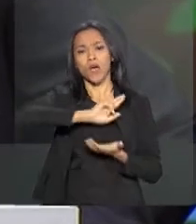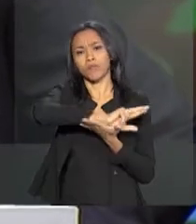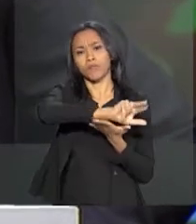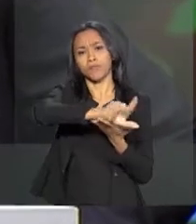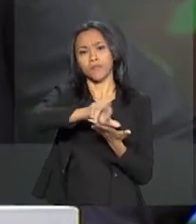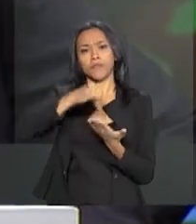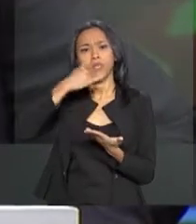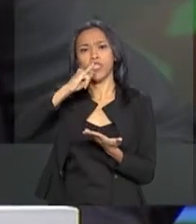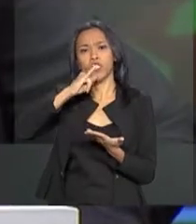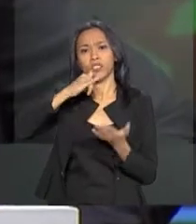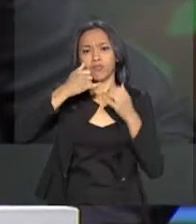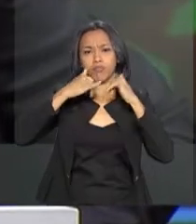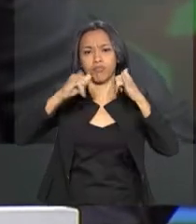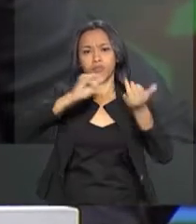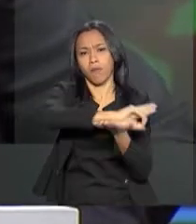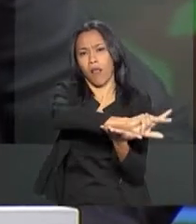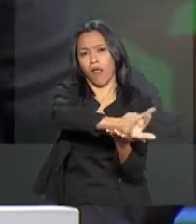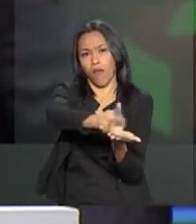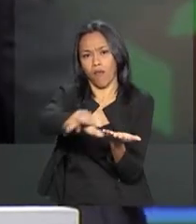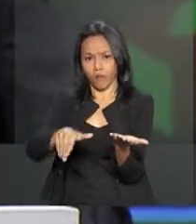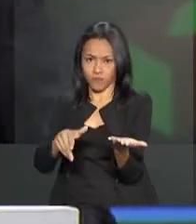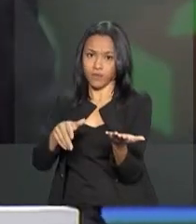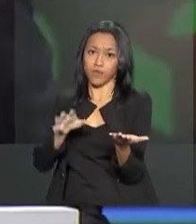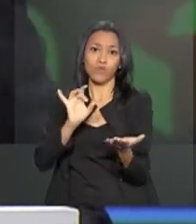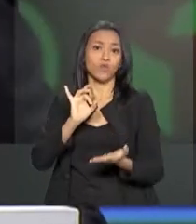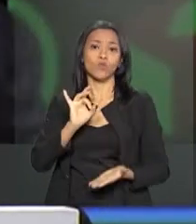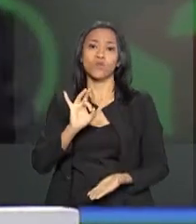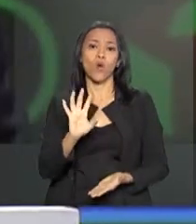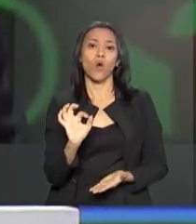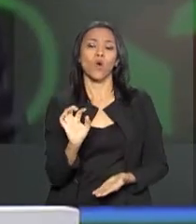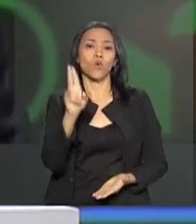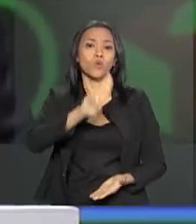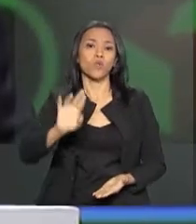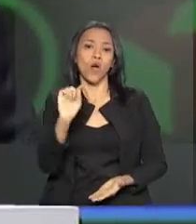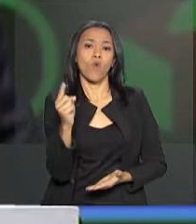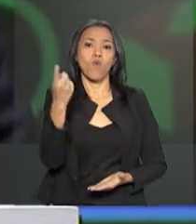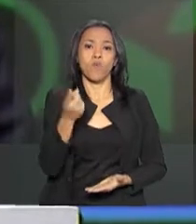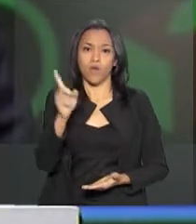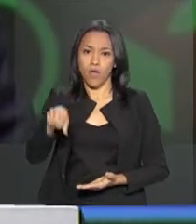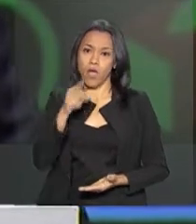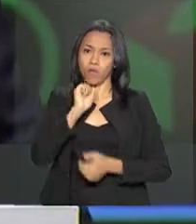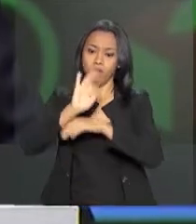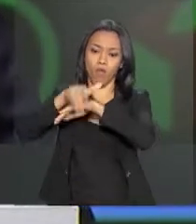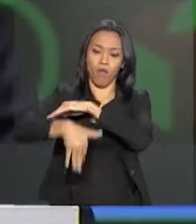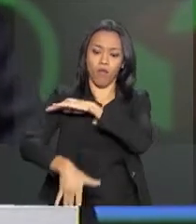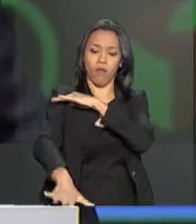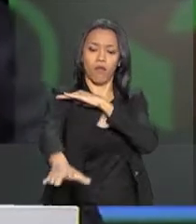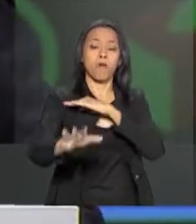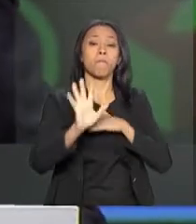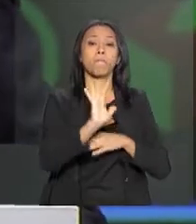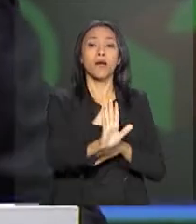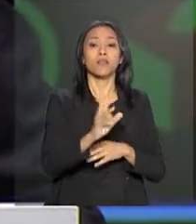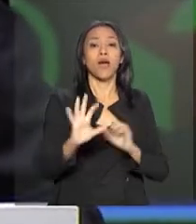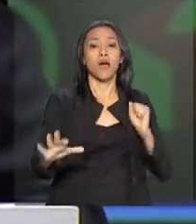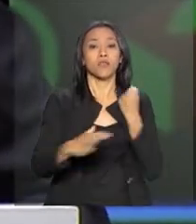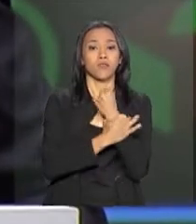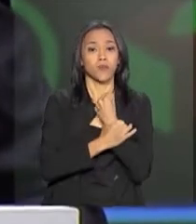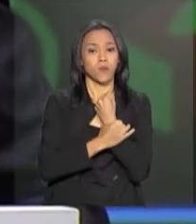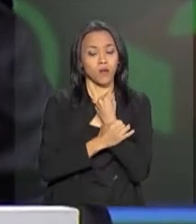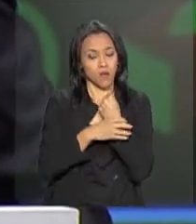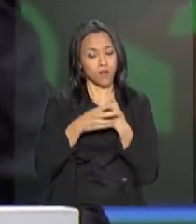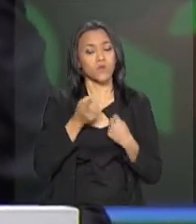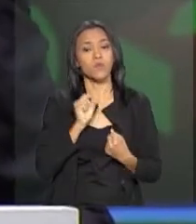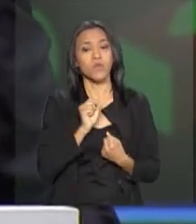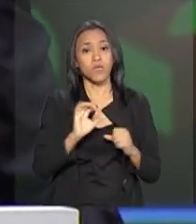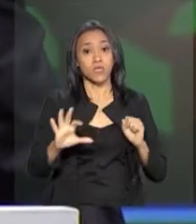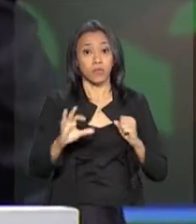compromisso com a energia limpa mas para que nós possamos garantir segurança abundância ao nosso sistema